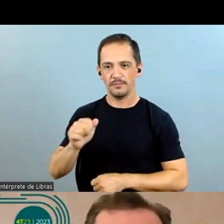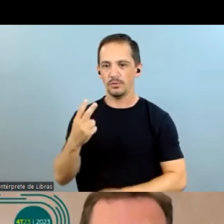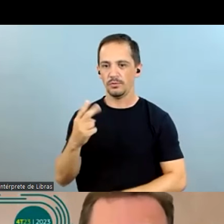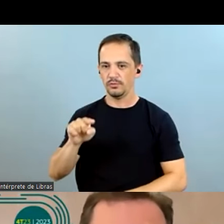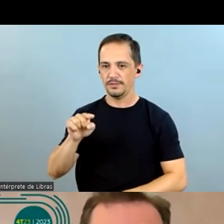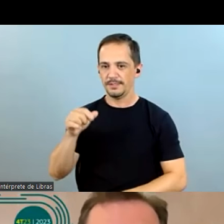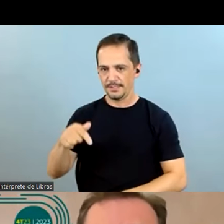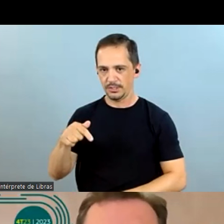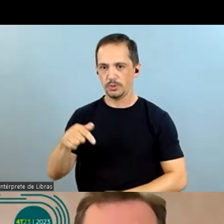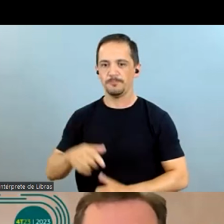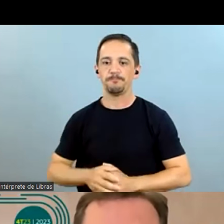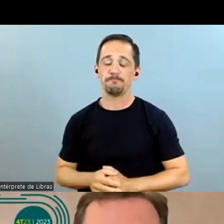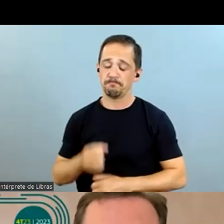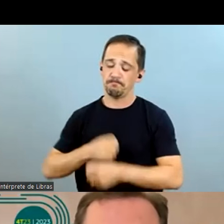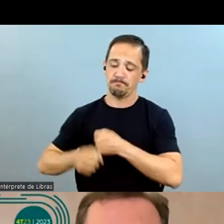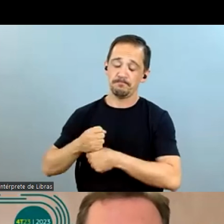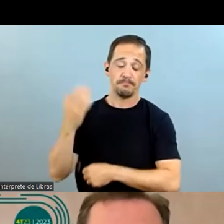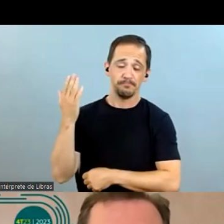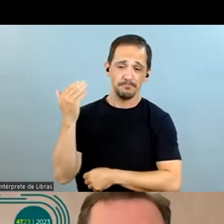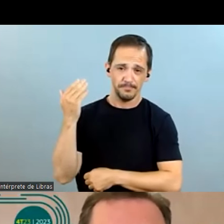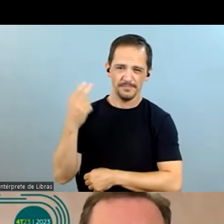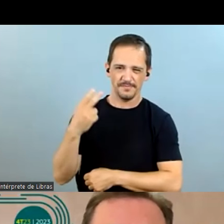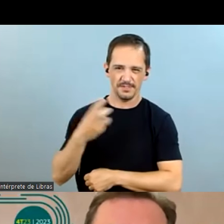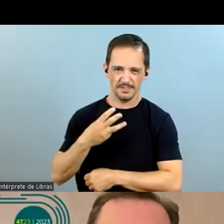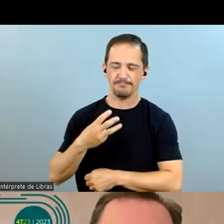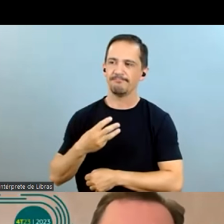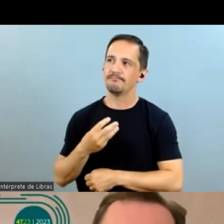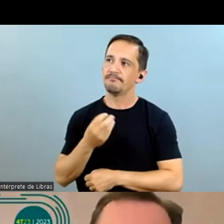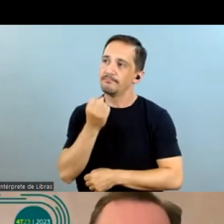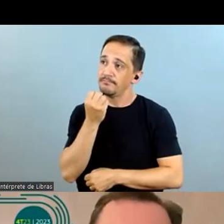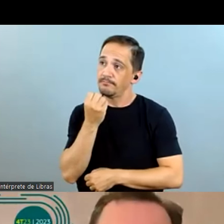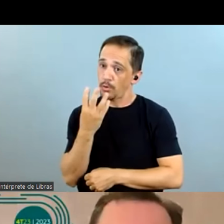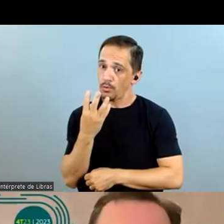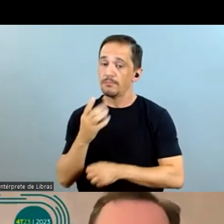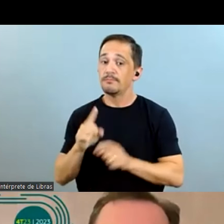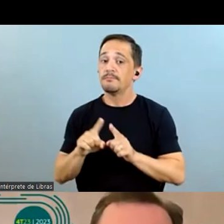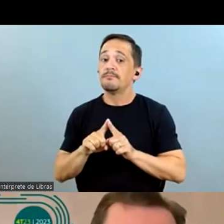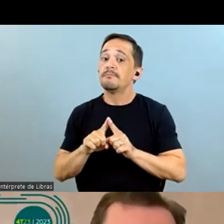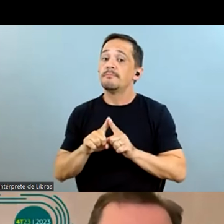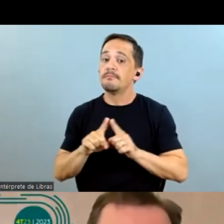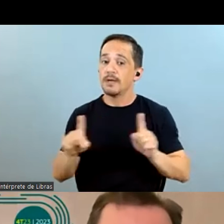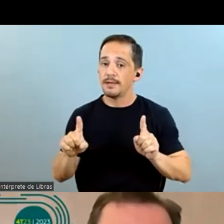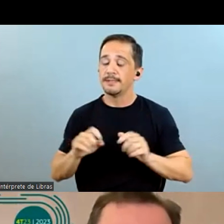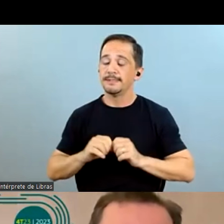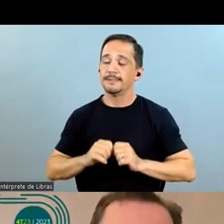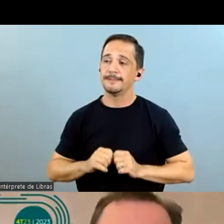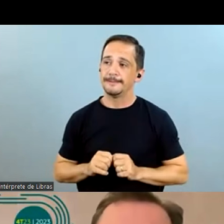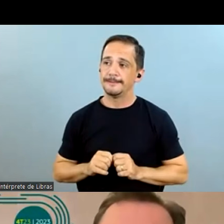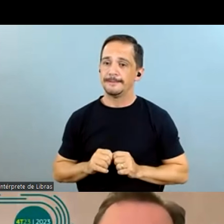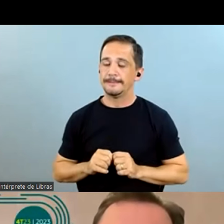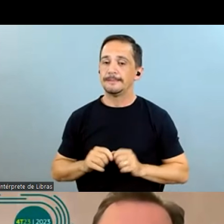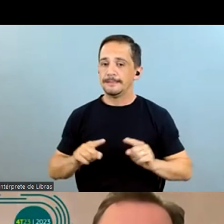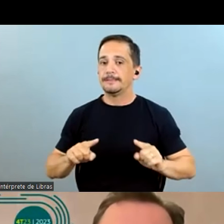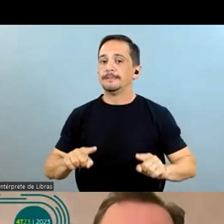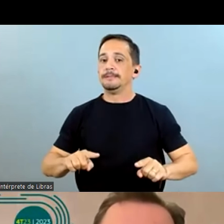ano eh bom porém com uma um um mercado mais mais desafiador né